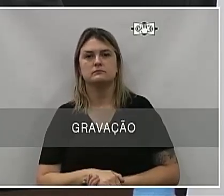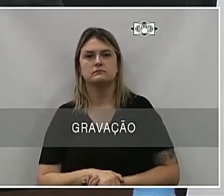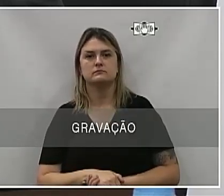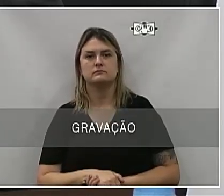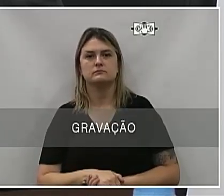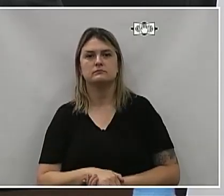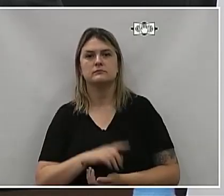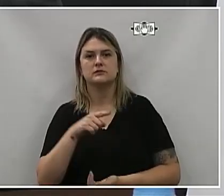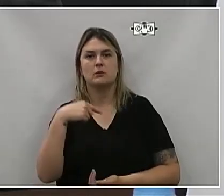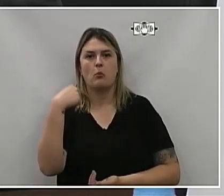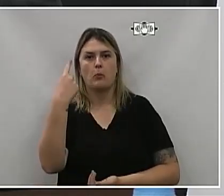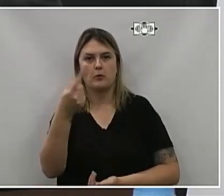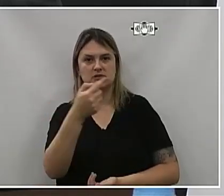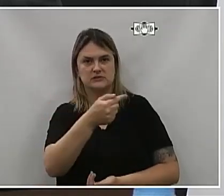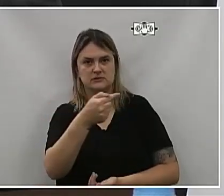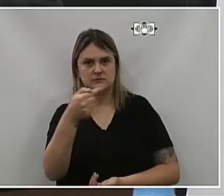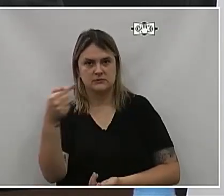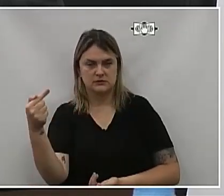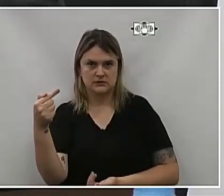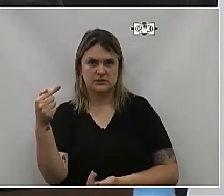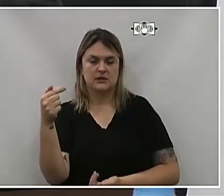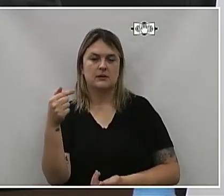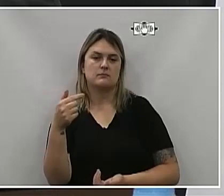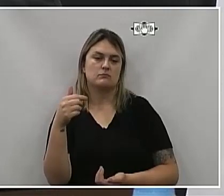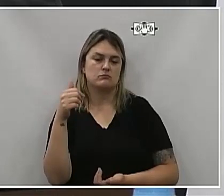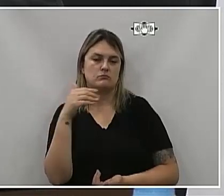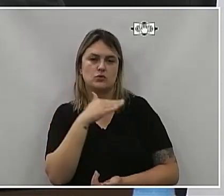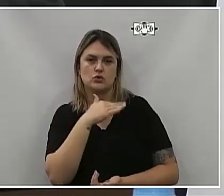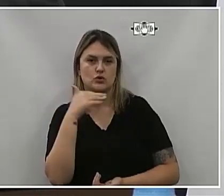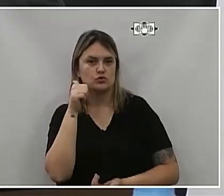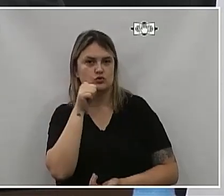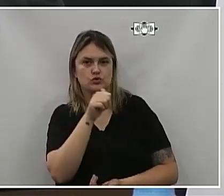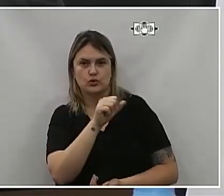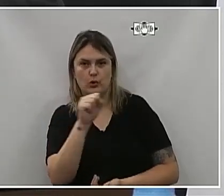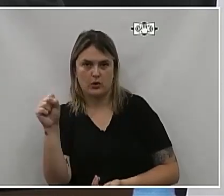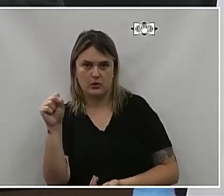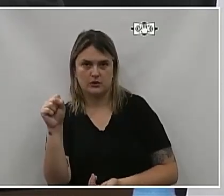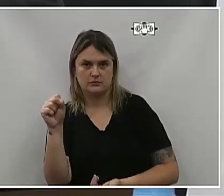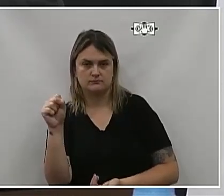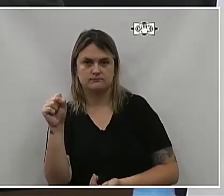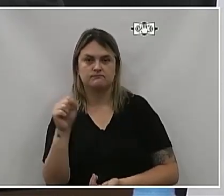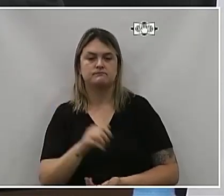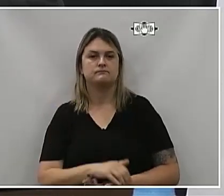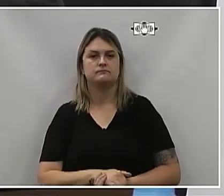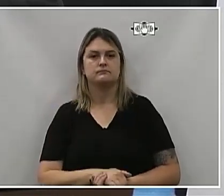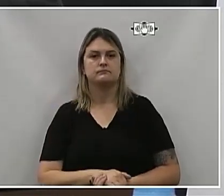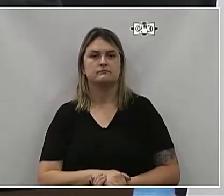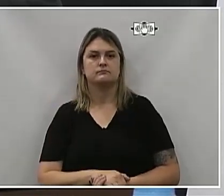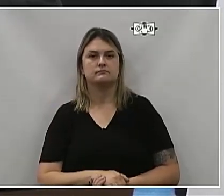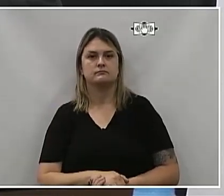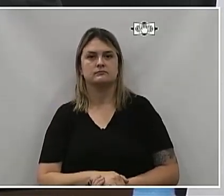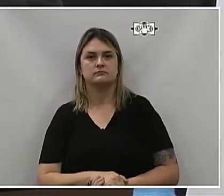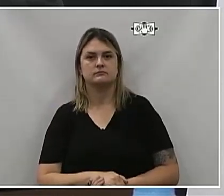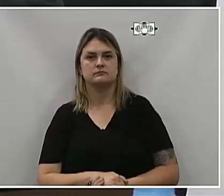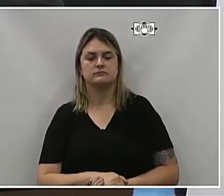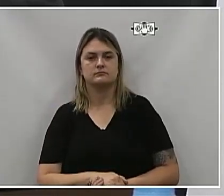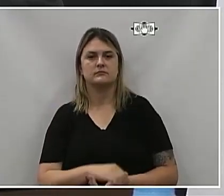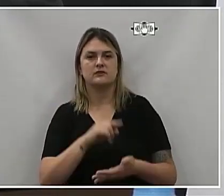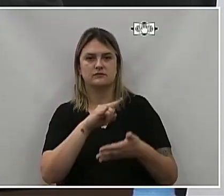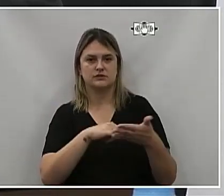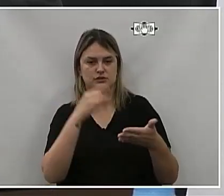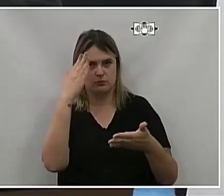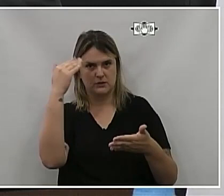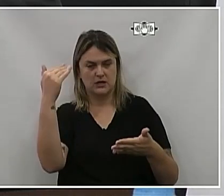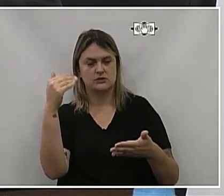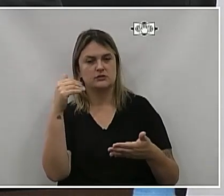semana depois, ela perdeu a sogra dela, que também morava com ela, que foi essa moção lida